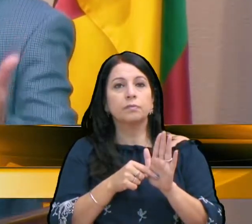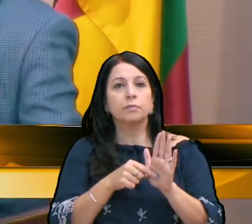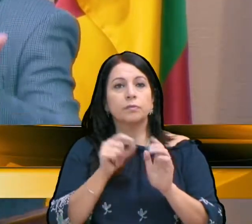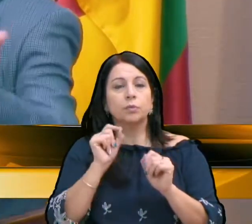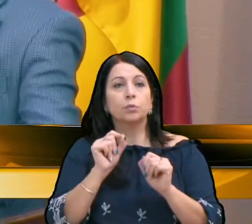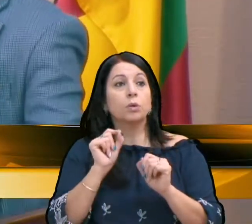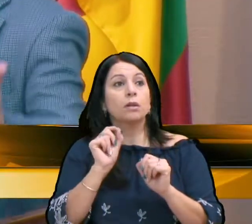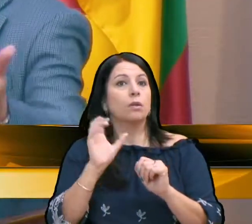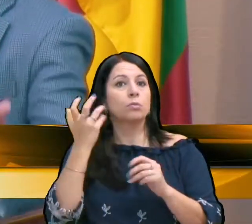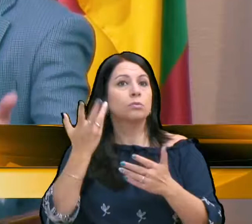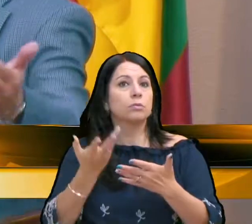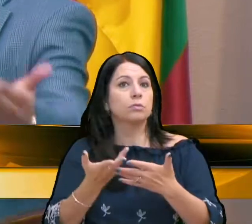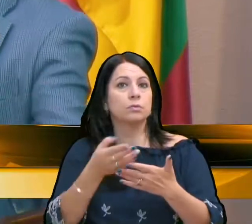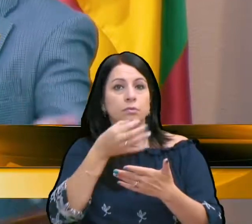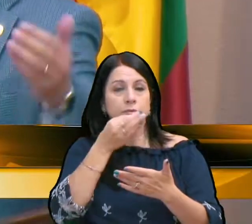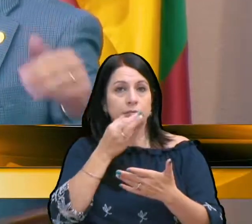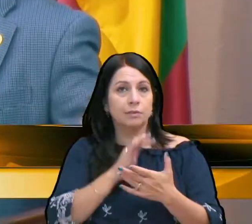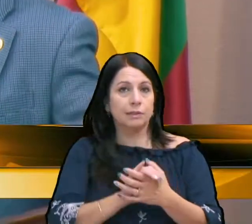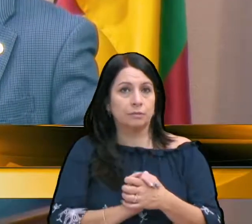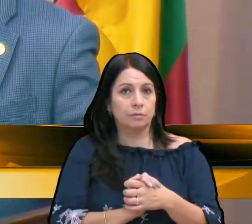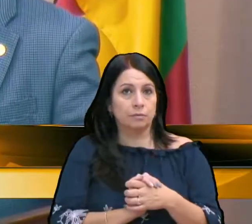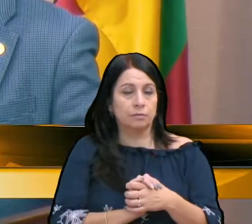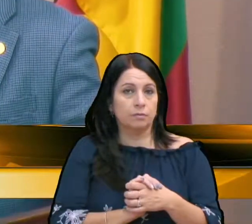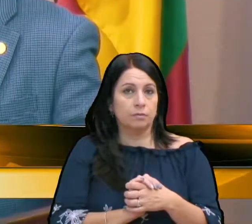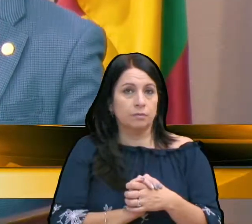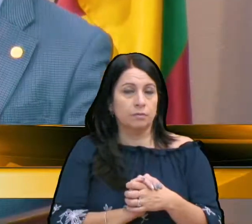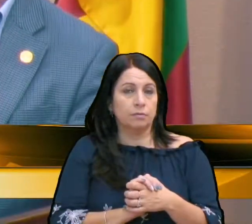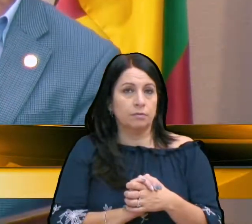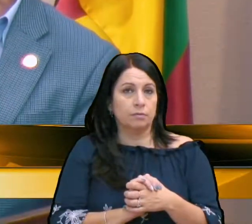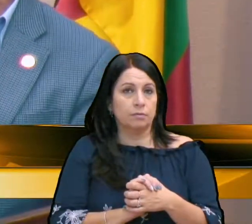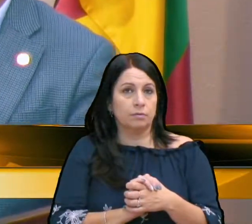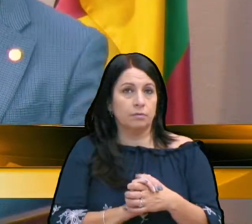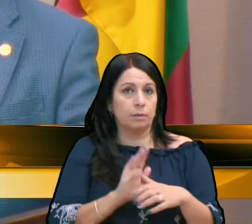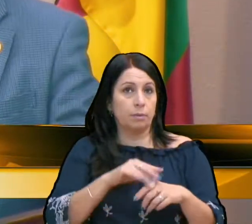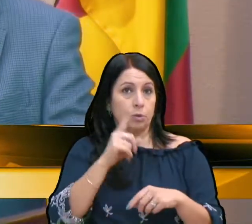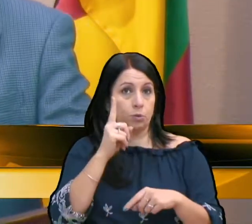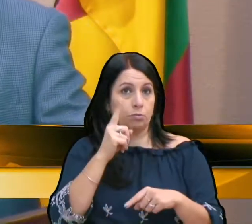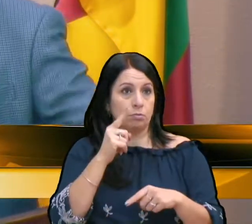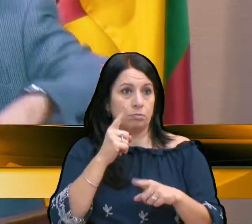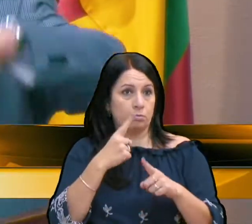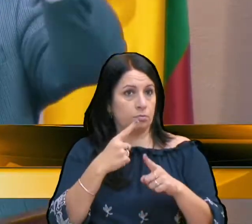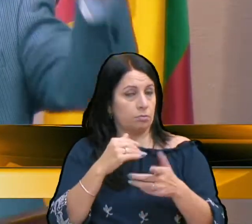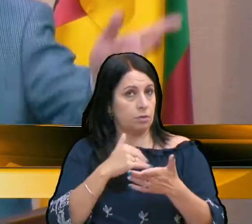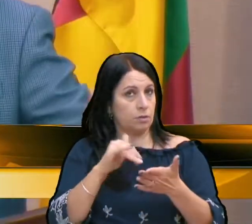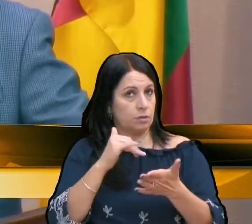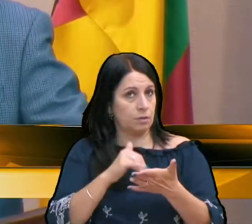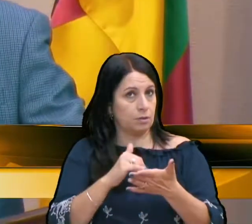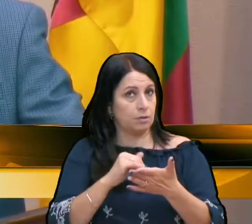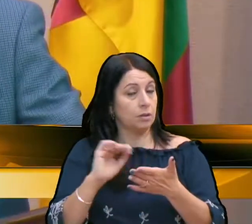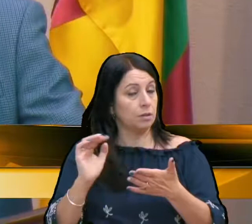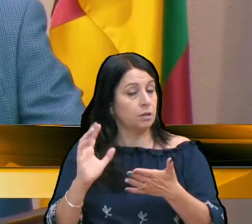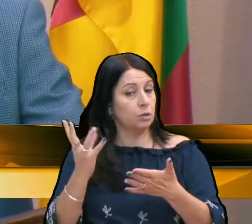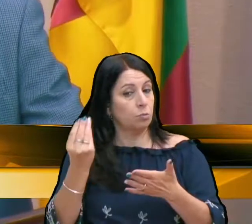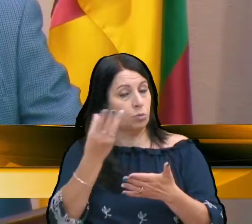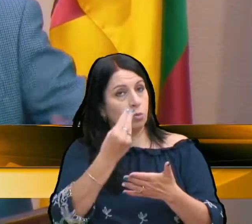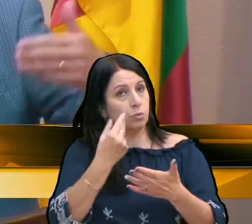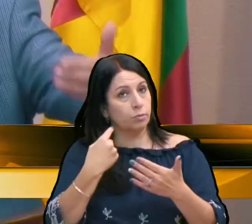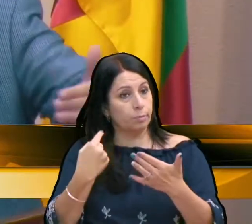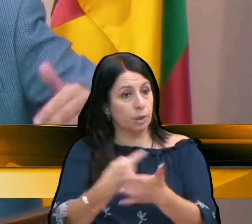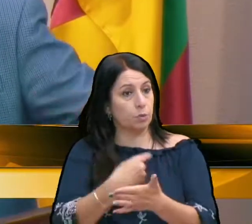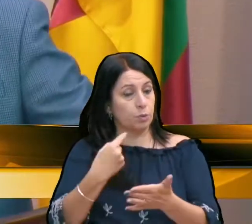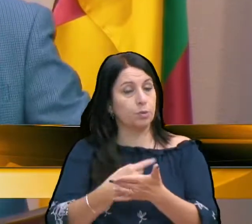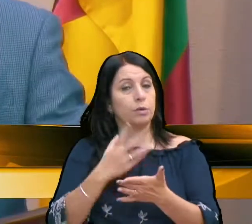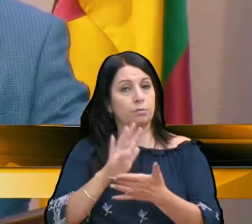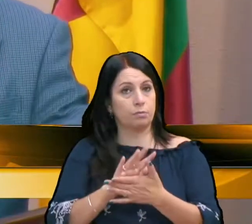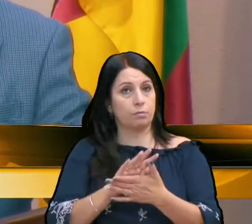que está acontecendo em Caxias do Sul? Mais um secretário. de tantos que já nos perguntaram